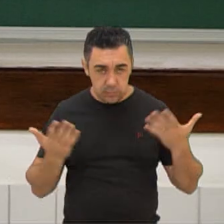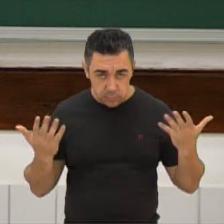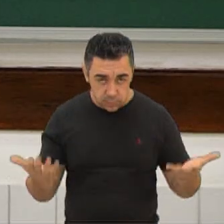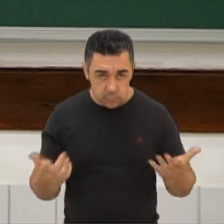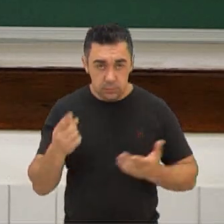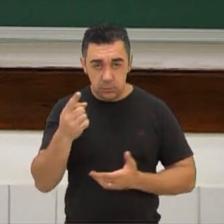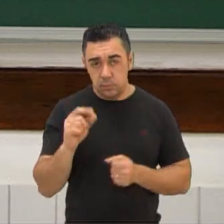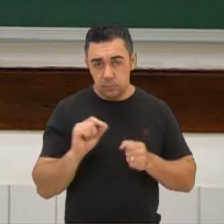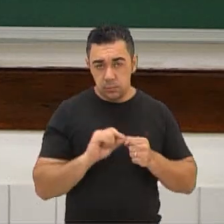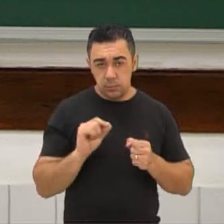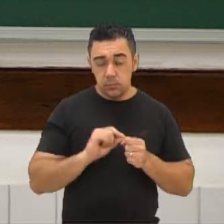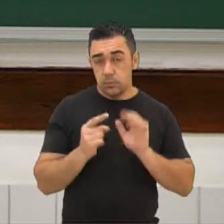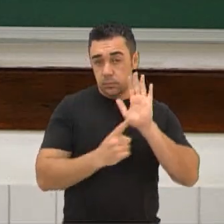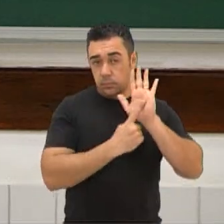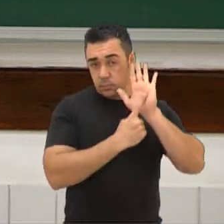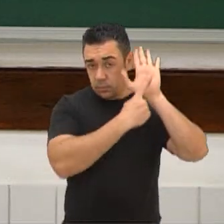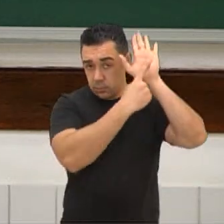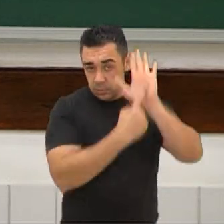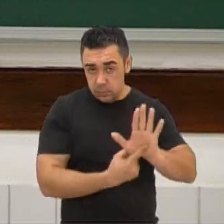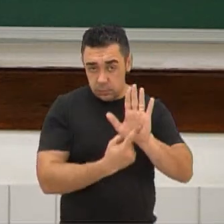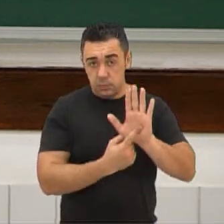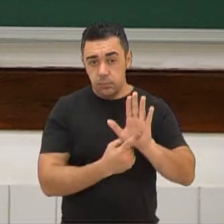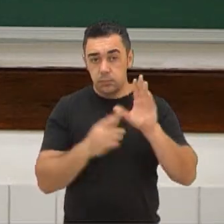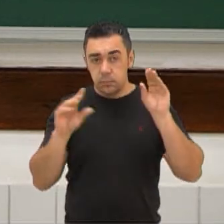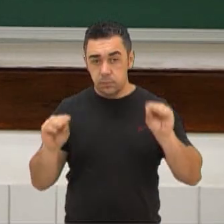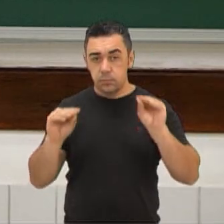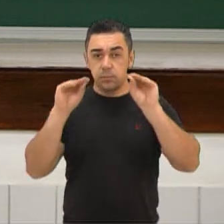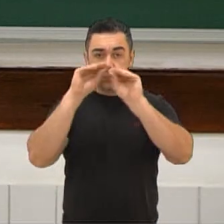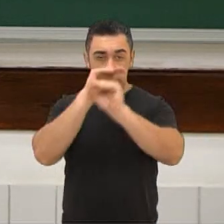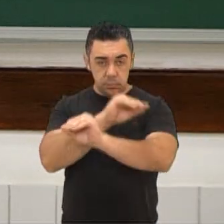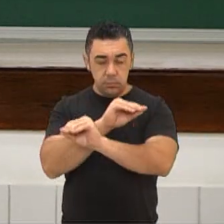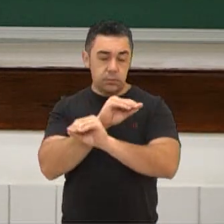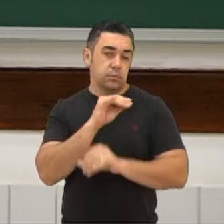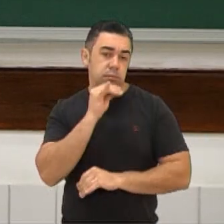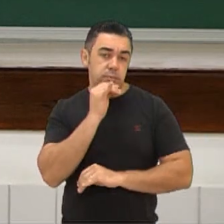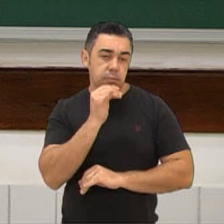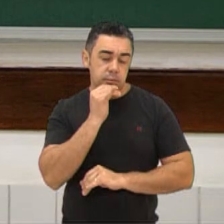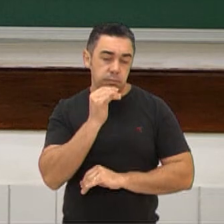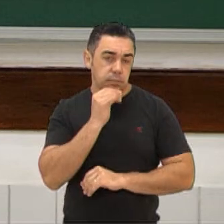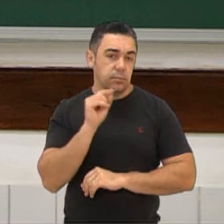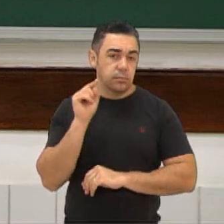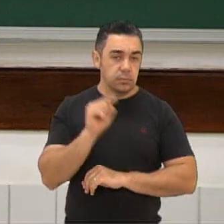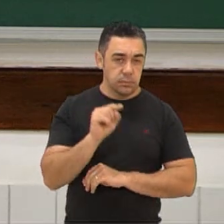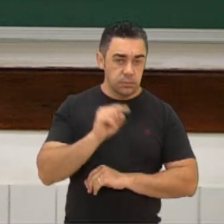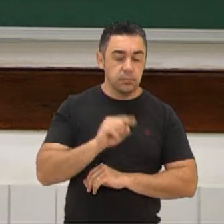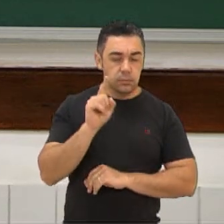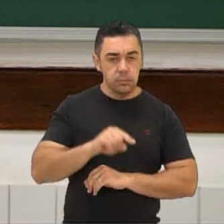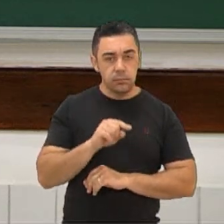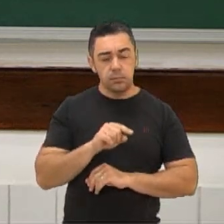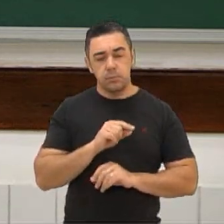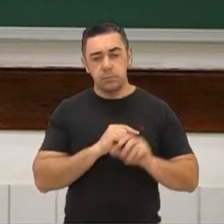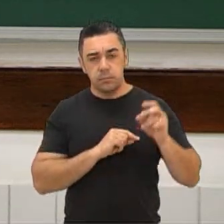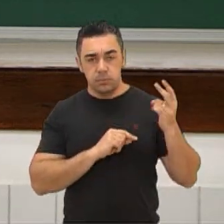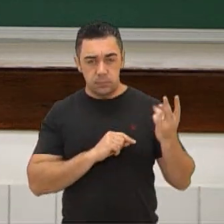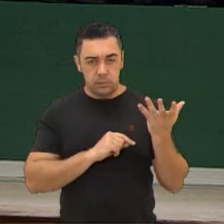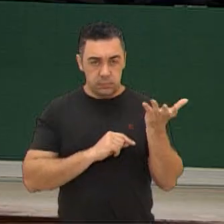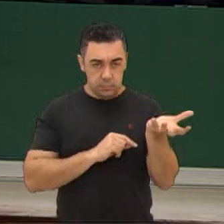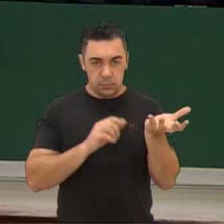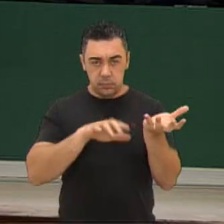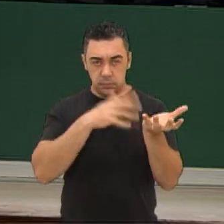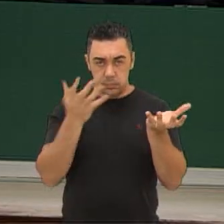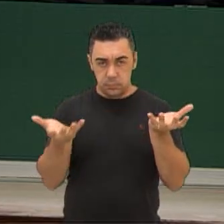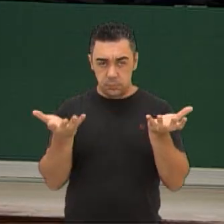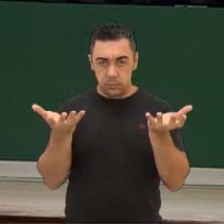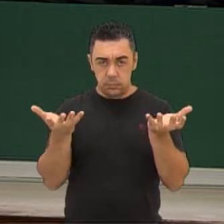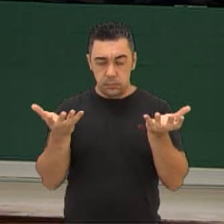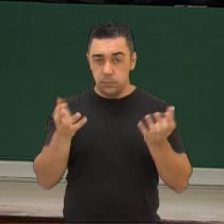vocês representem, mostrem uma expressão que representa essa figura, essa igualdade. Então